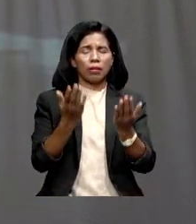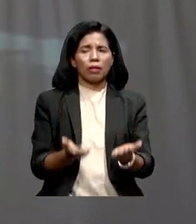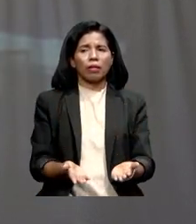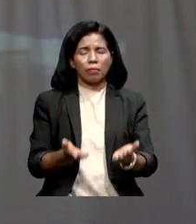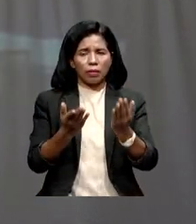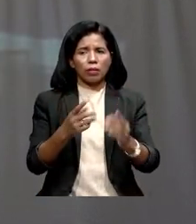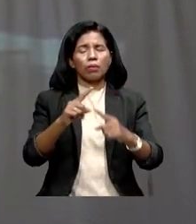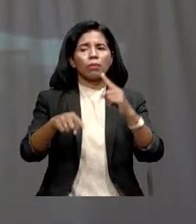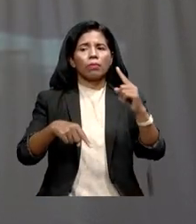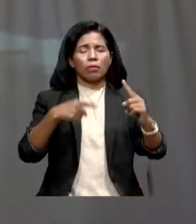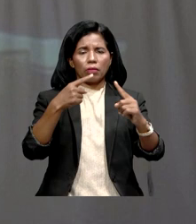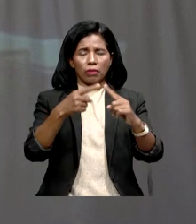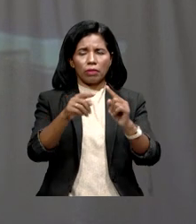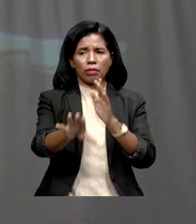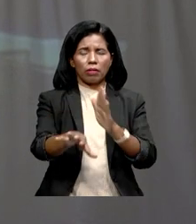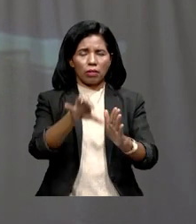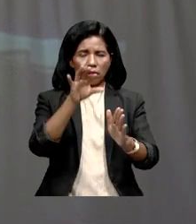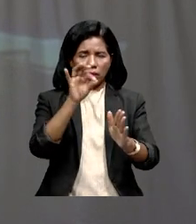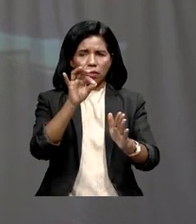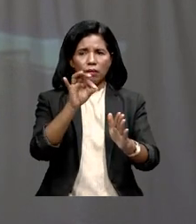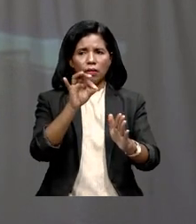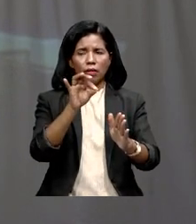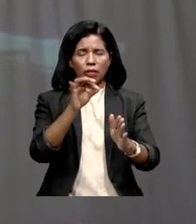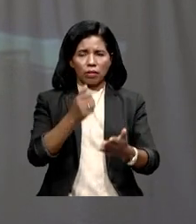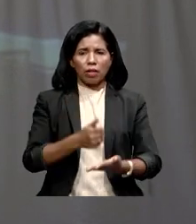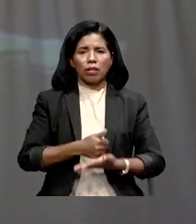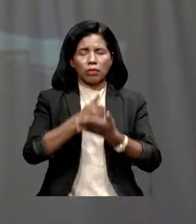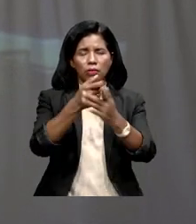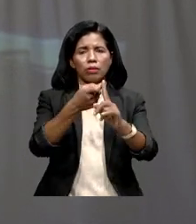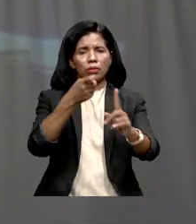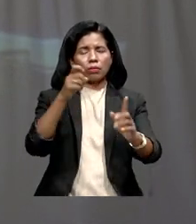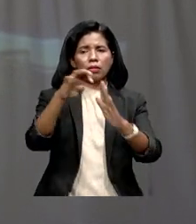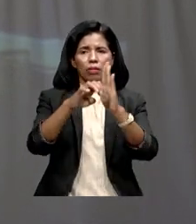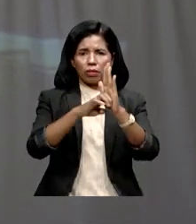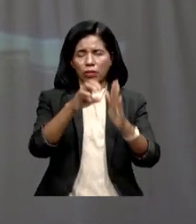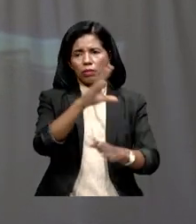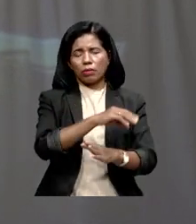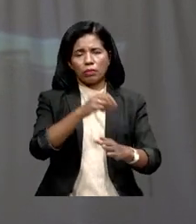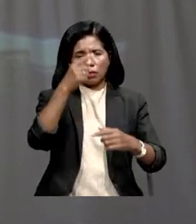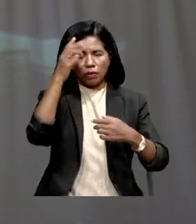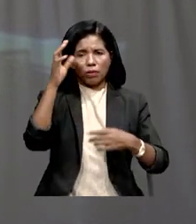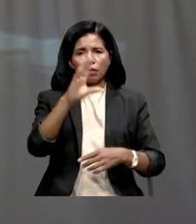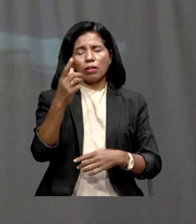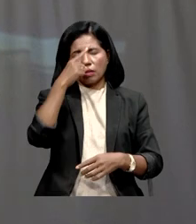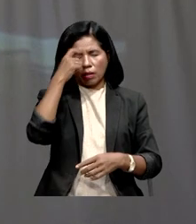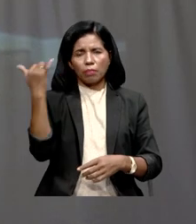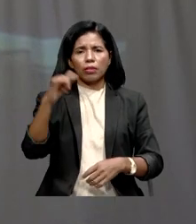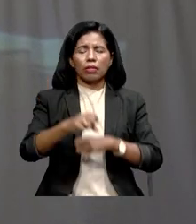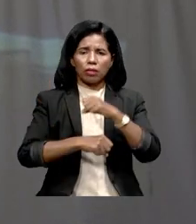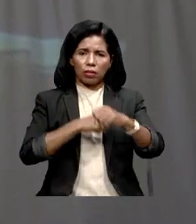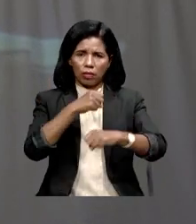irá retar atenção se governo. Então, se nesse sacrifício